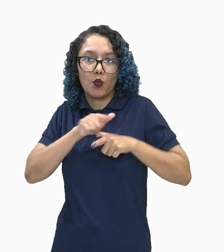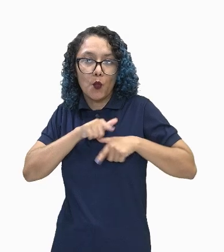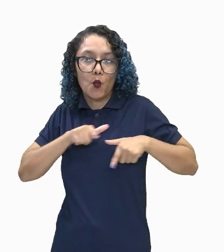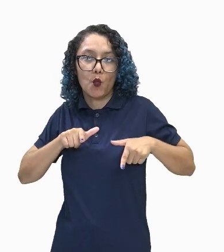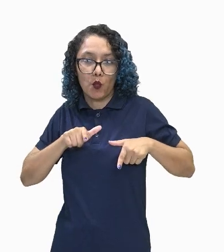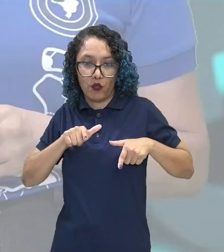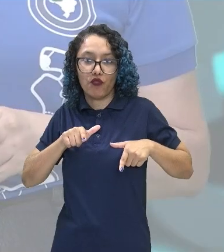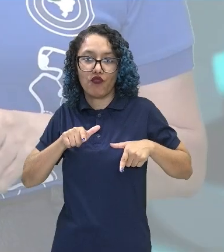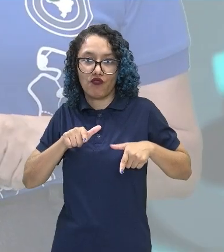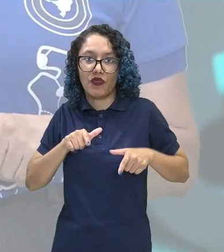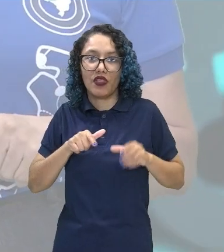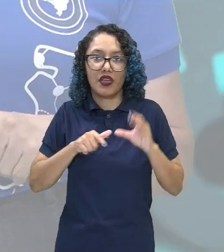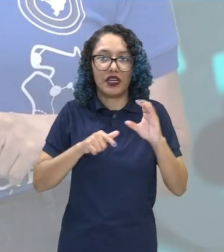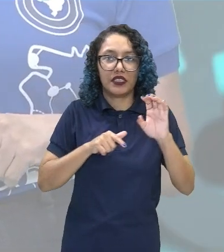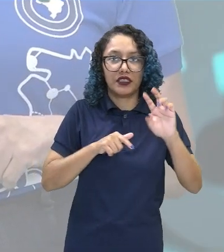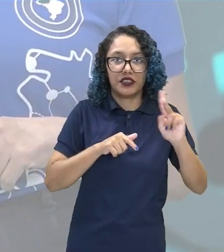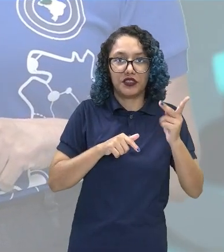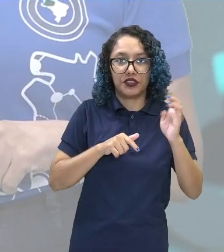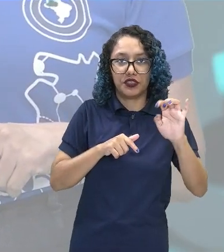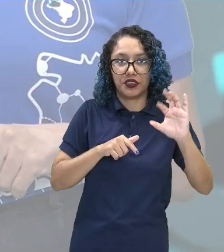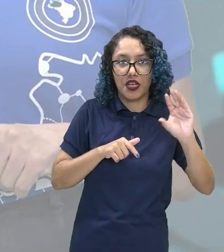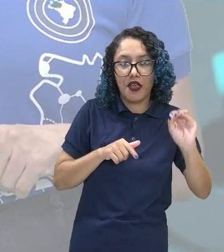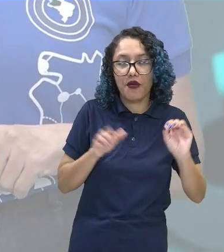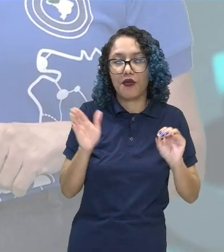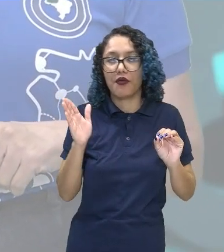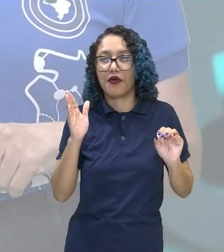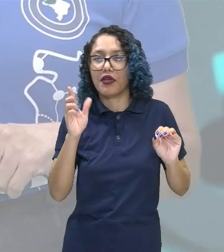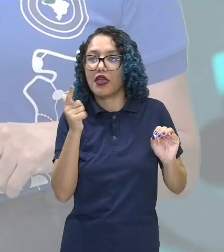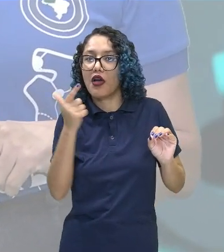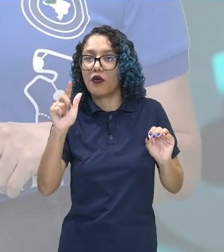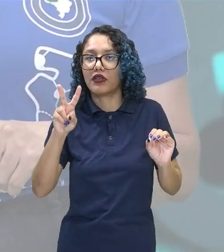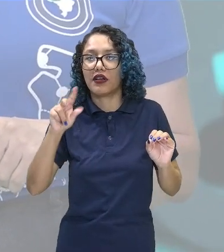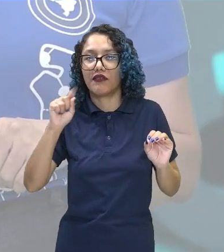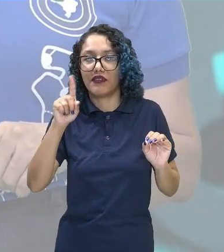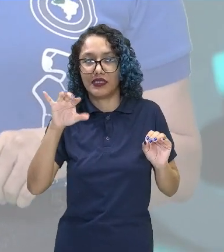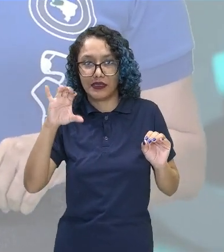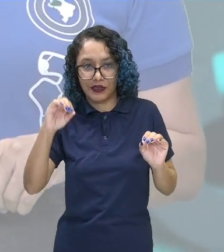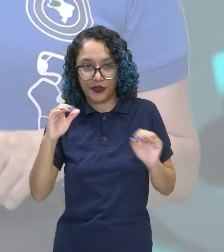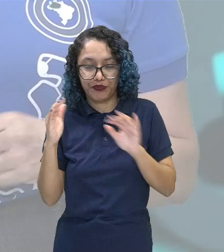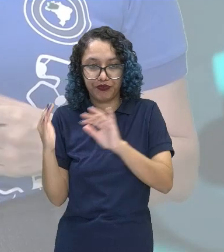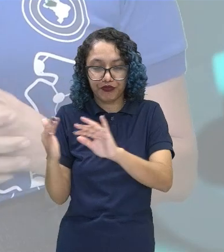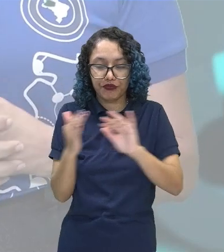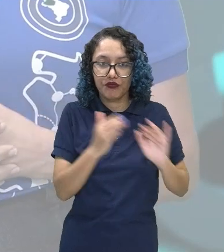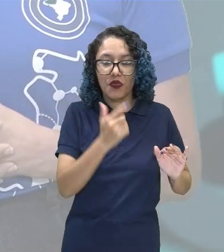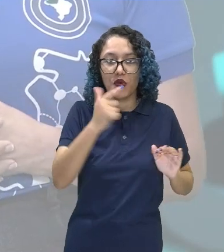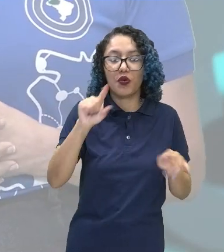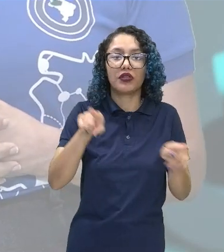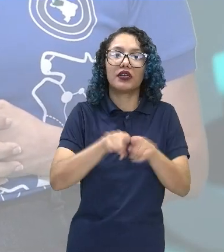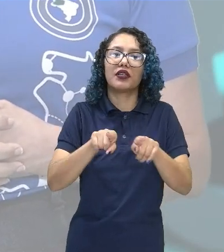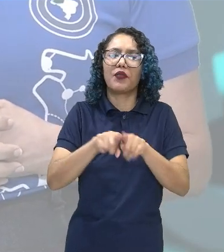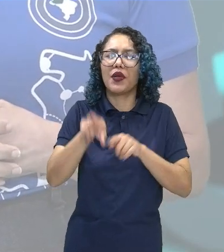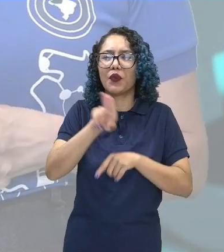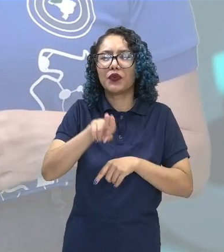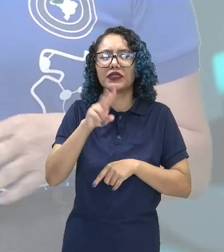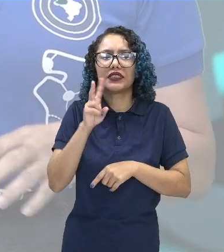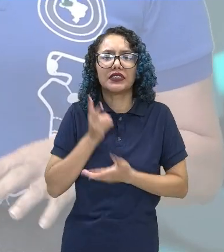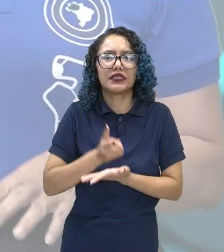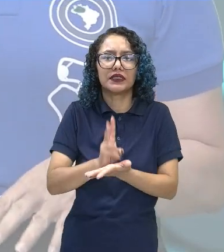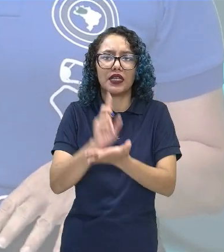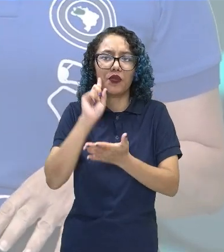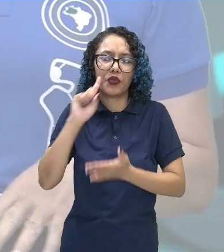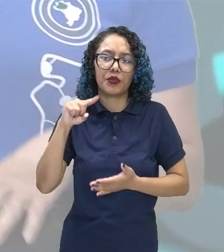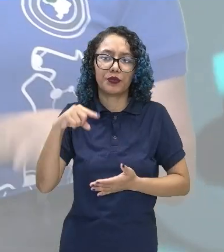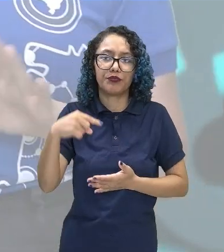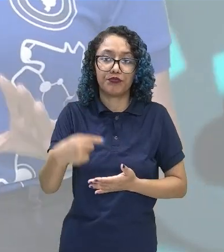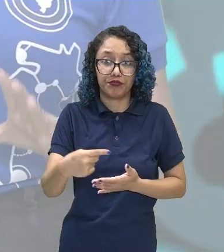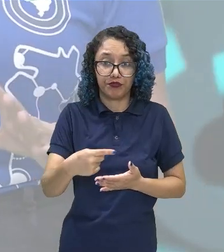Tem outra figura de linguagem, também bastante comum no nosso dia a dia, né? Geralmente a